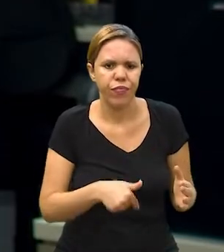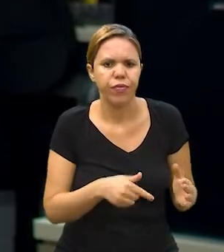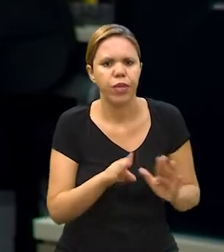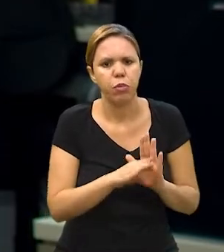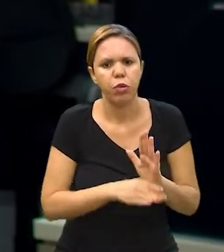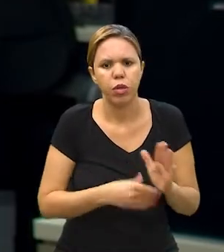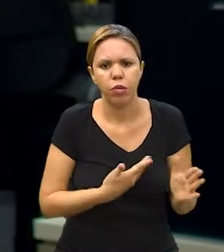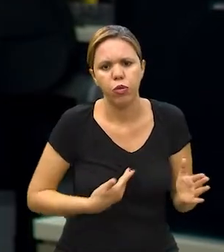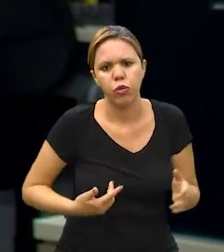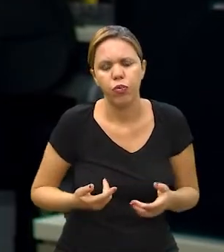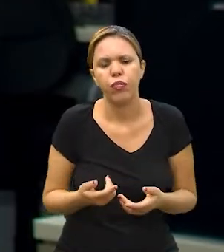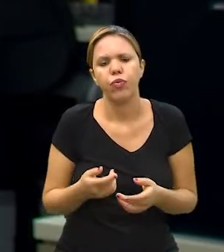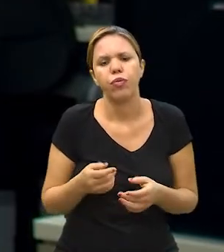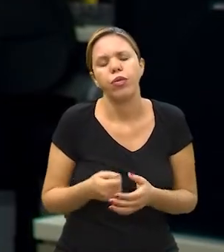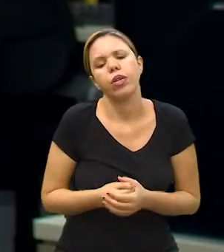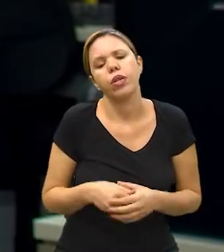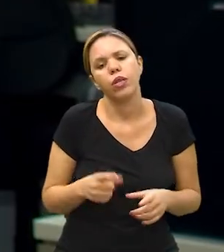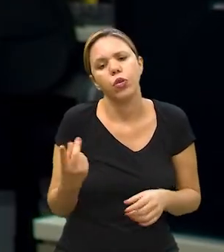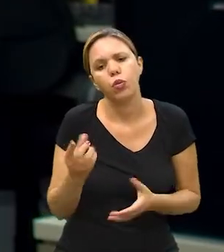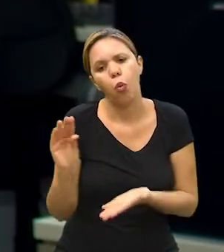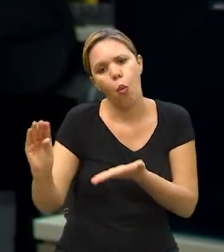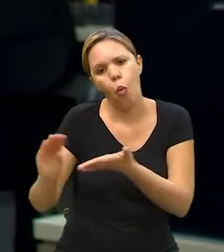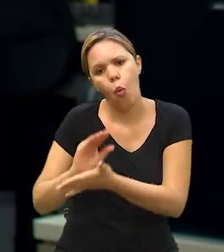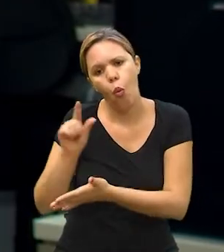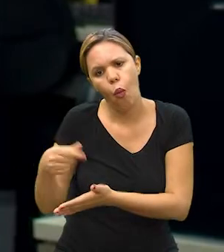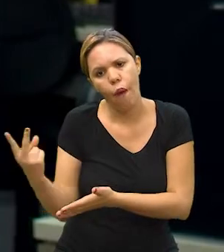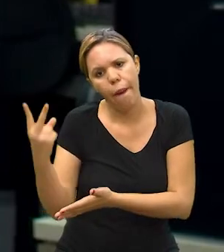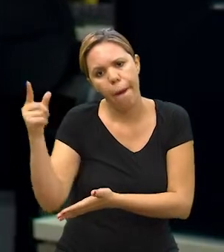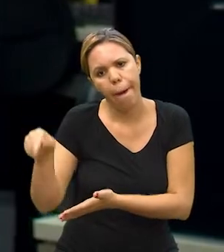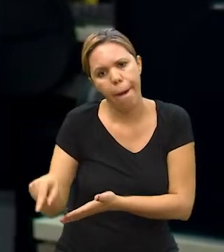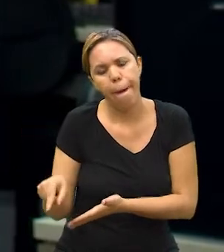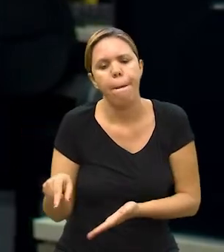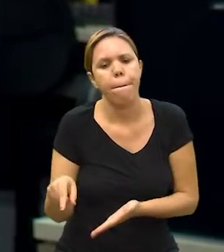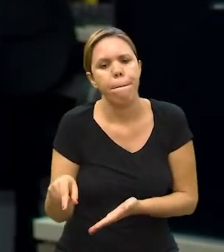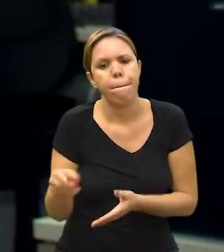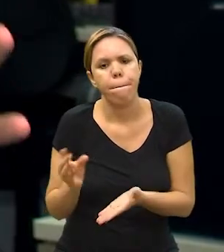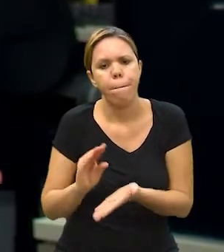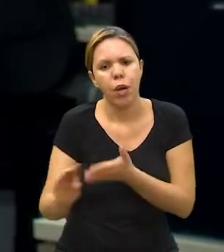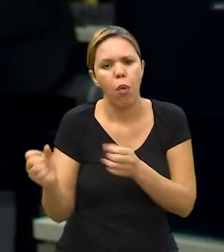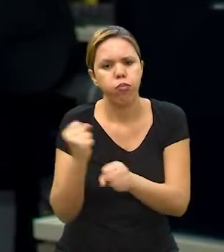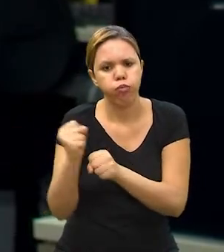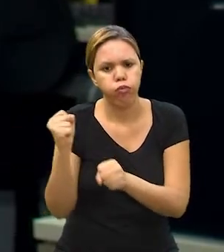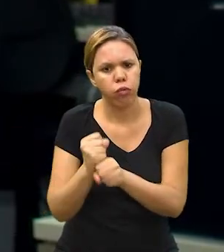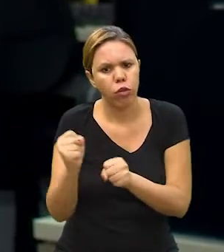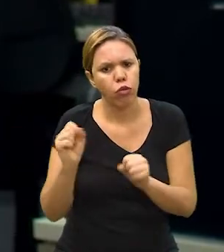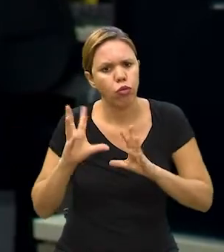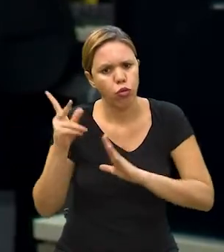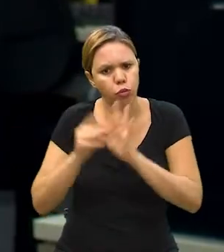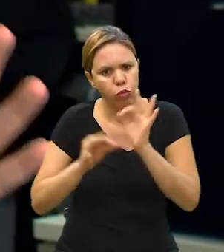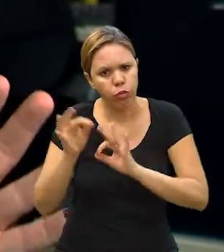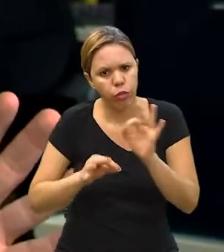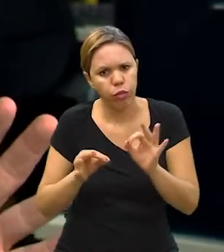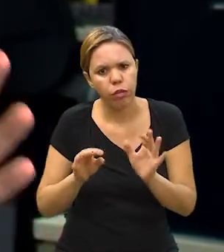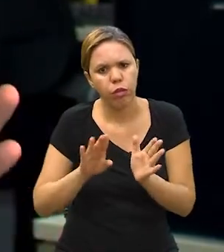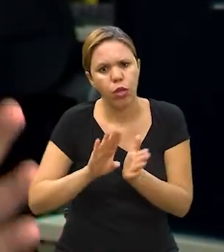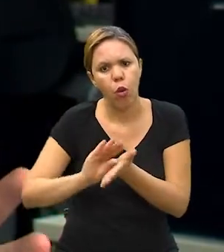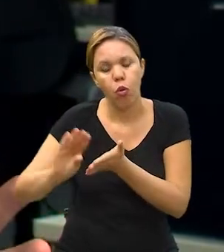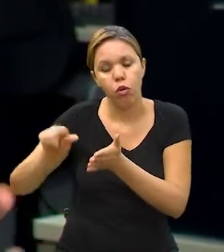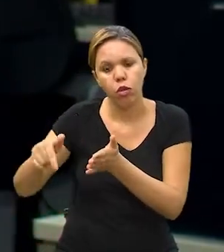segunda fase, uma parte do valor que foi destinada para a construção, para todo o projeto,